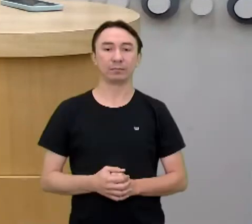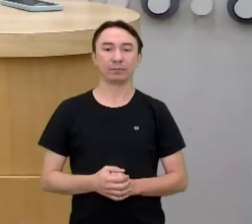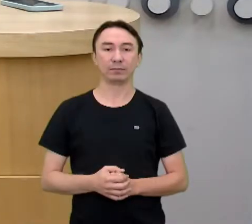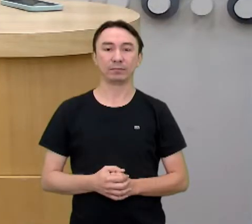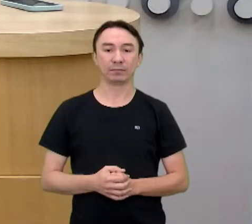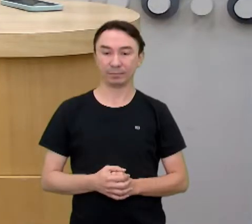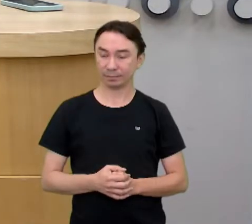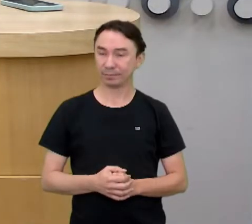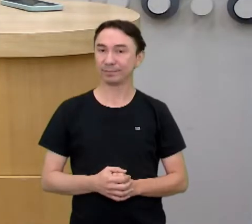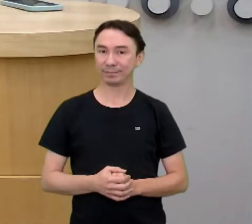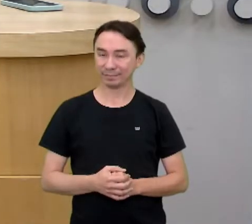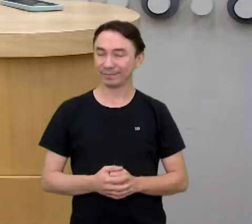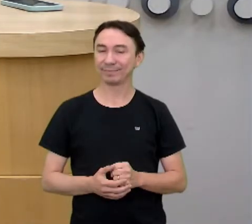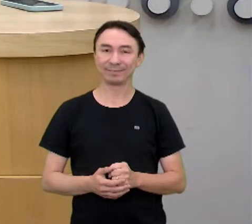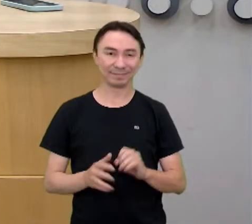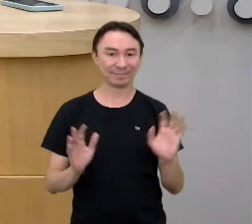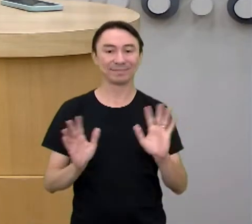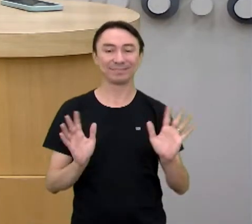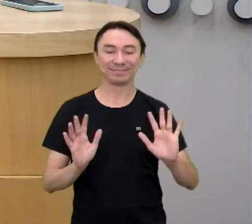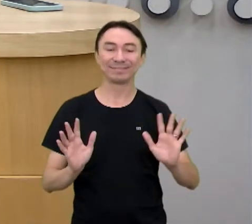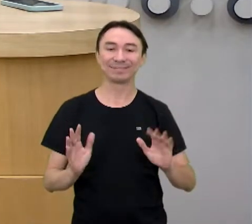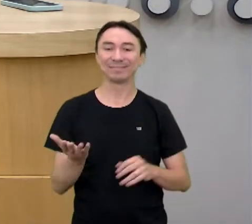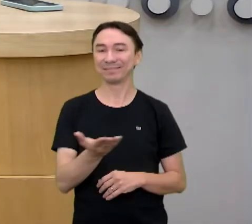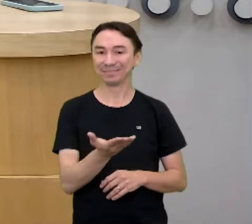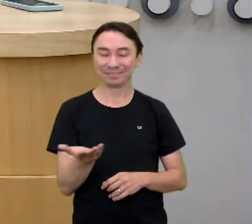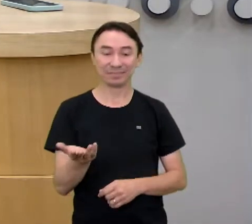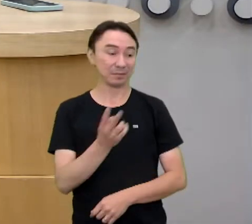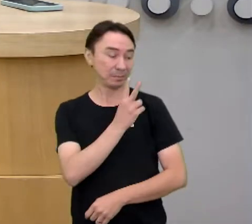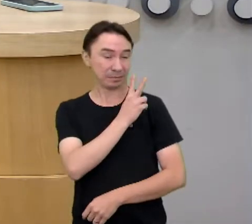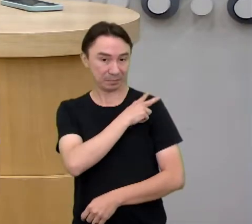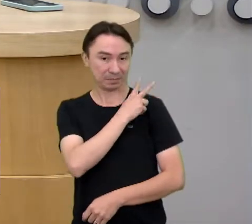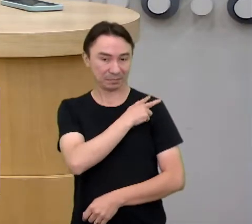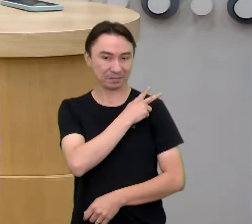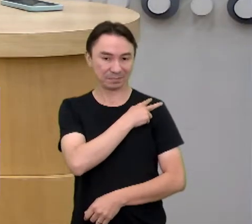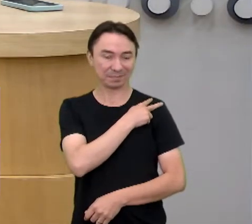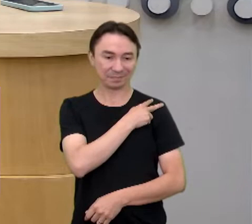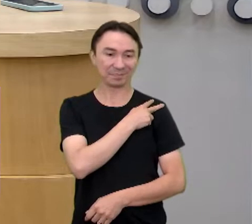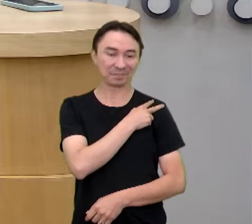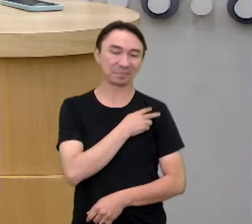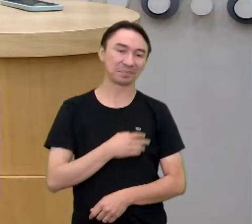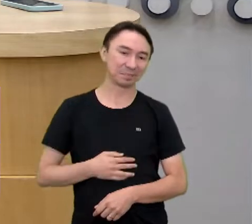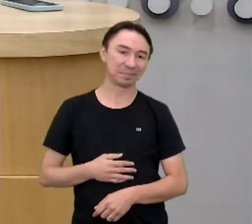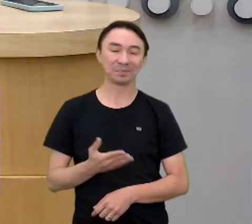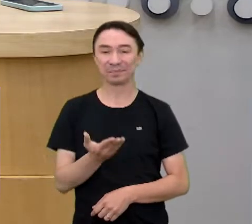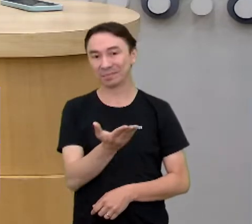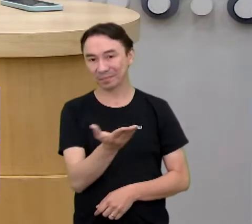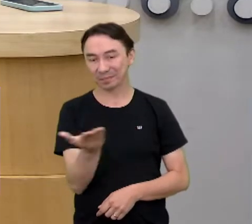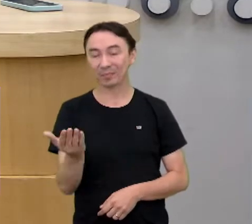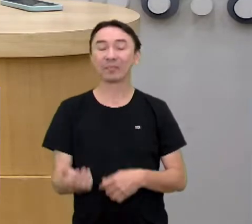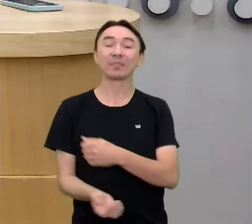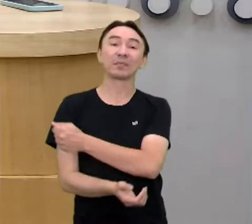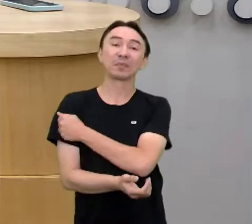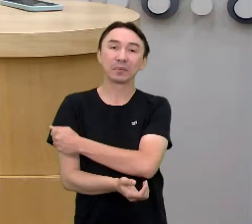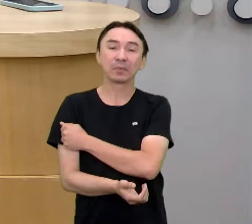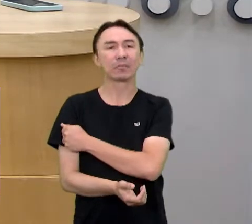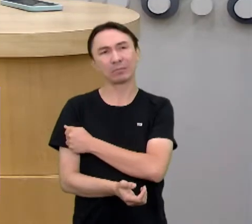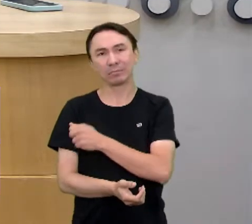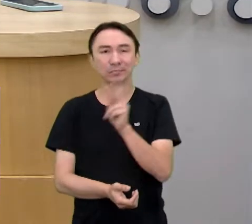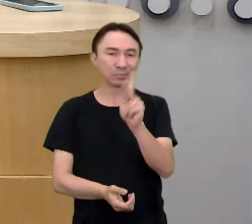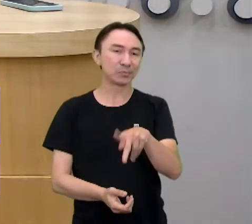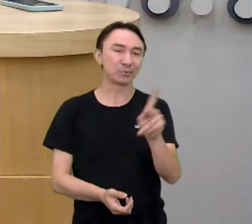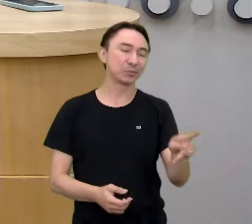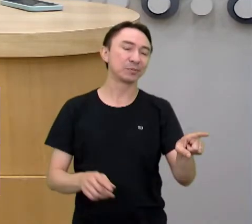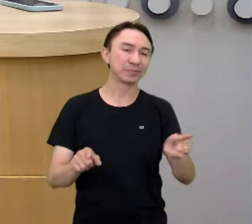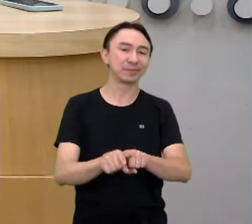E é isso aí, galerinha aí da segunda série do ensino médio, meus caros alunos, também os professores e a todos aí que